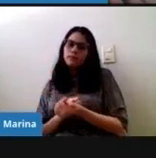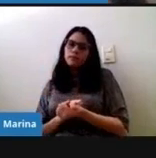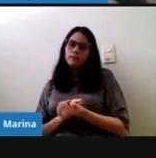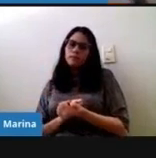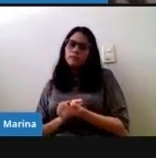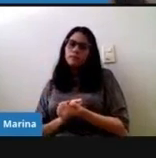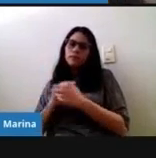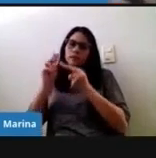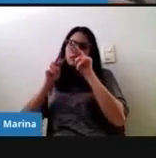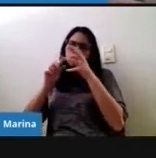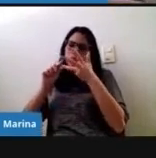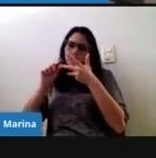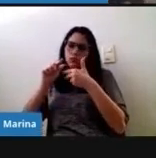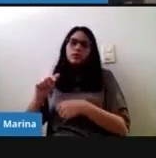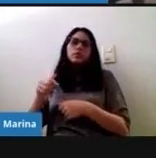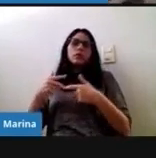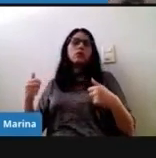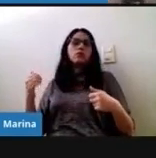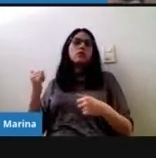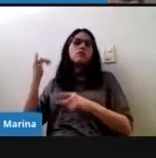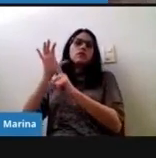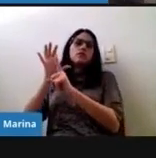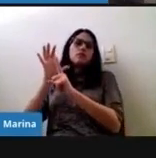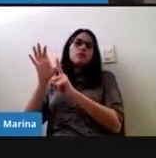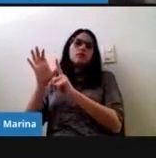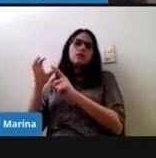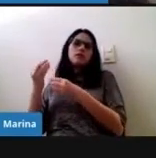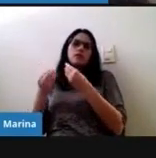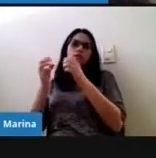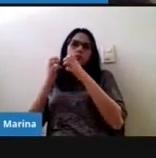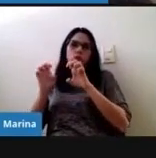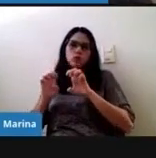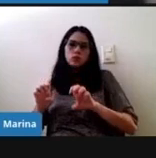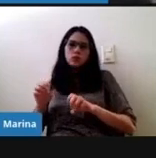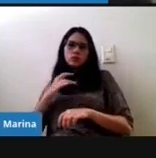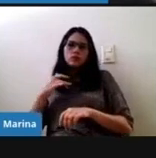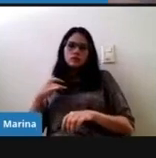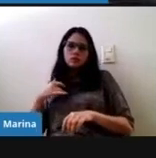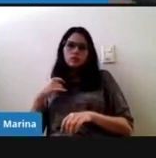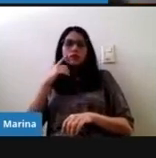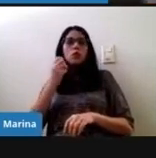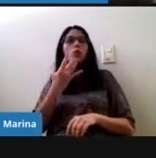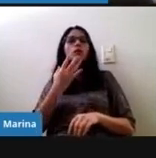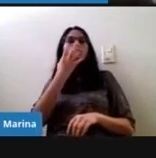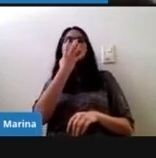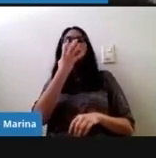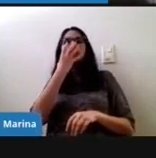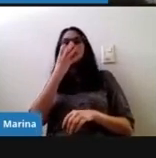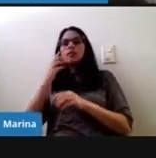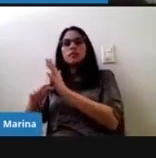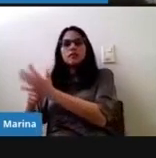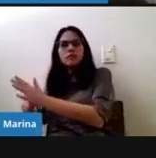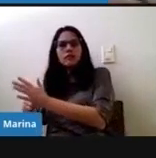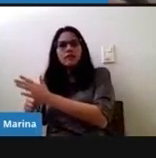vários indicadores que têm importância fundamental para esse enfrentamento. Nós analisamos o número de respiradores por 1.000 habitantes, número de